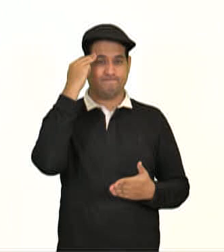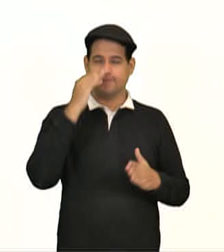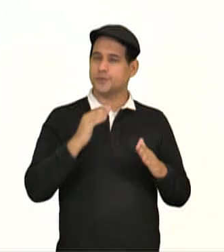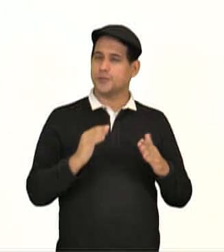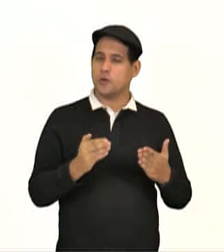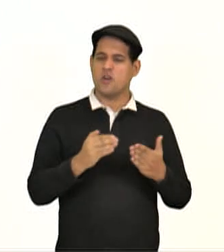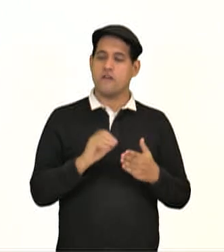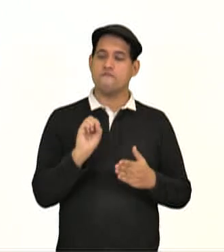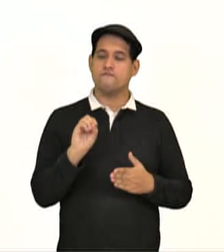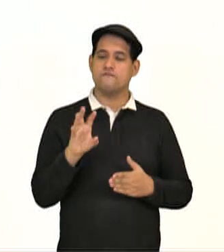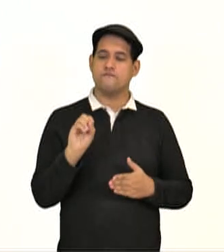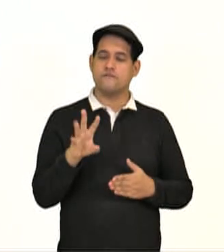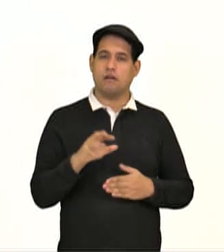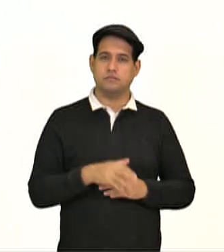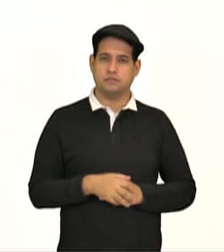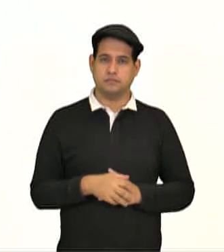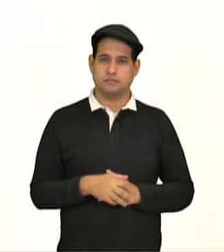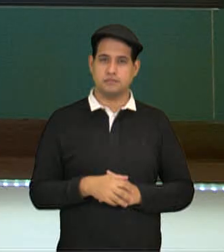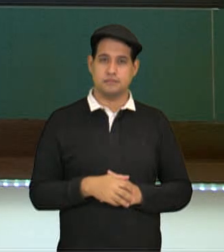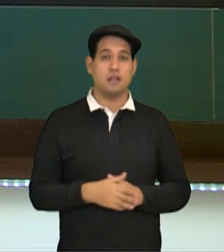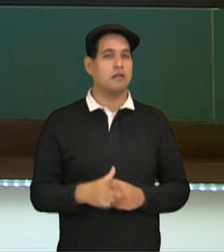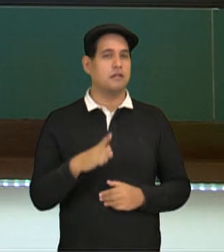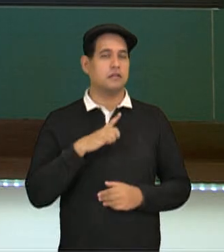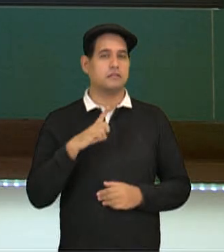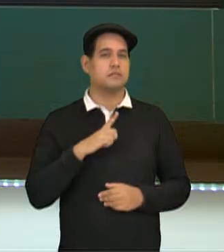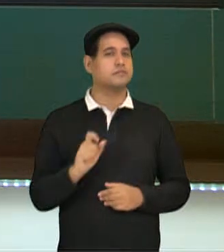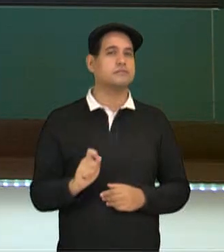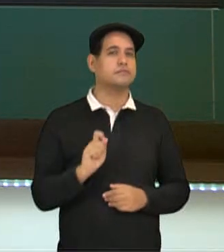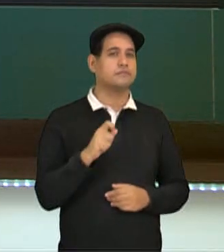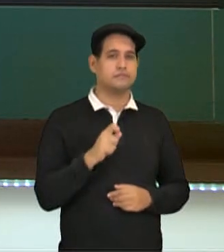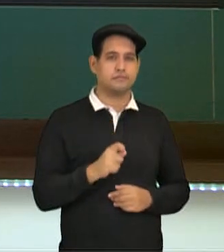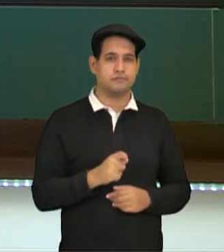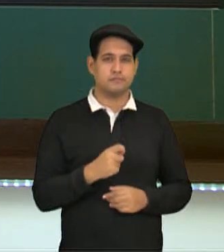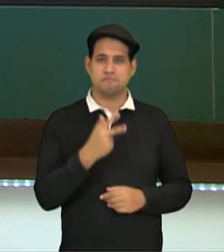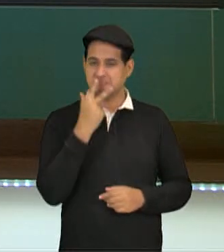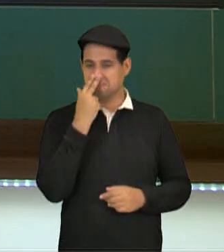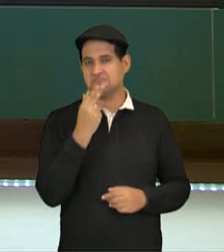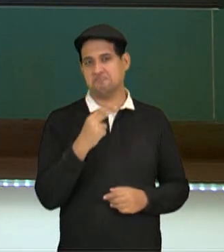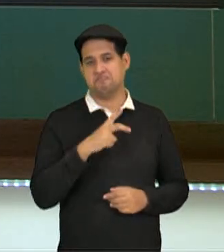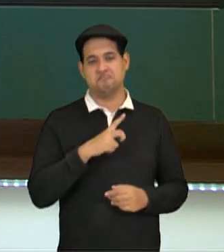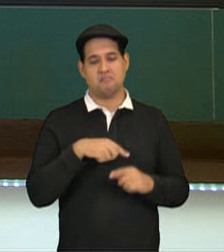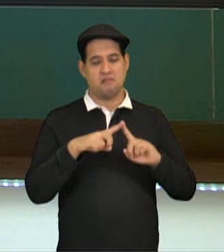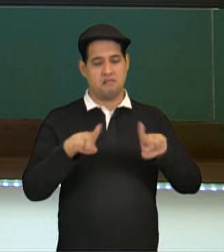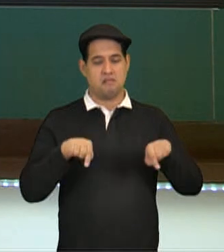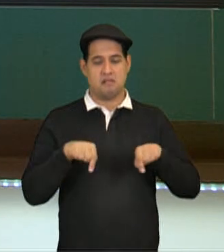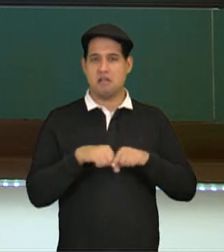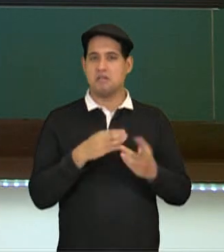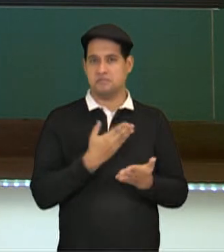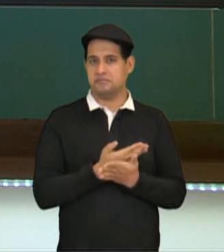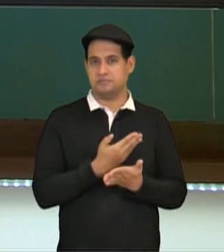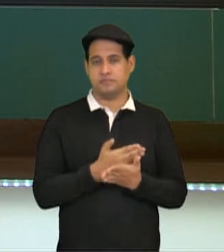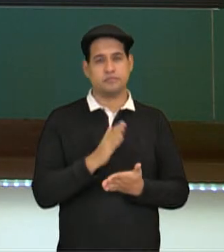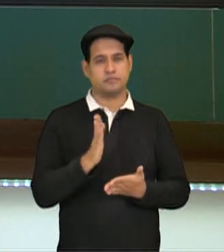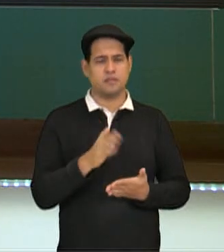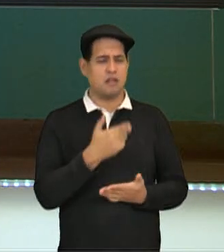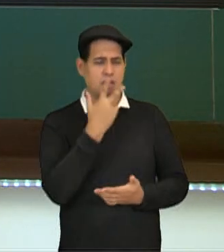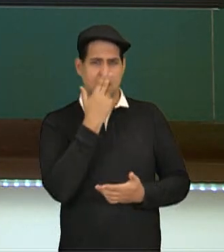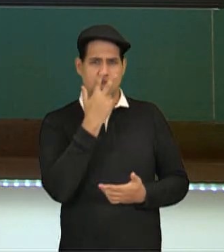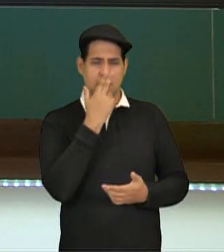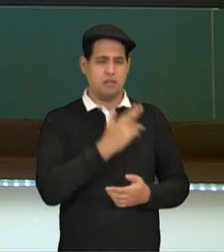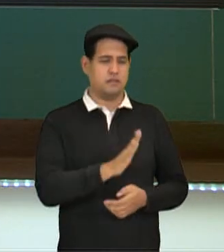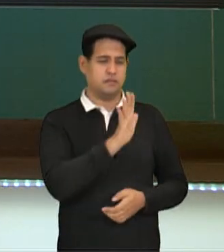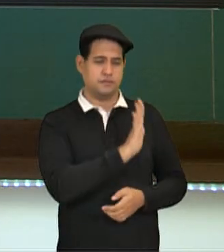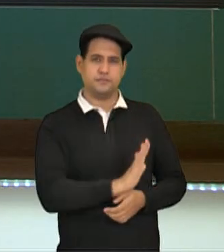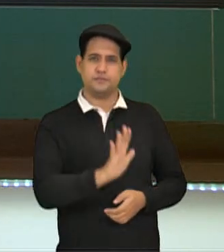agora show. Né? Então vocês têm aqui uma situação que parece, né, ser de sala de aula, né? Esse parece ser o